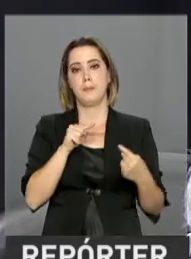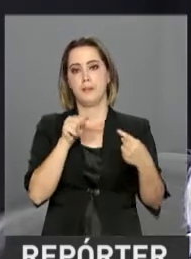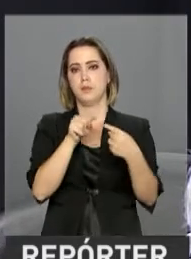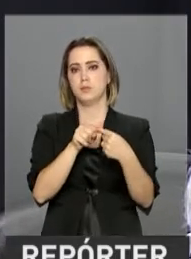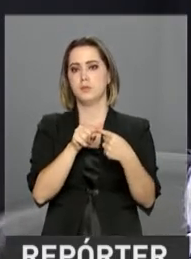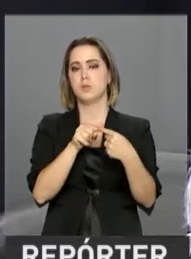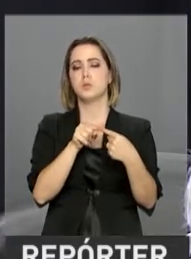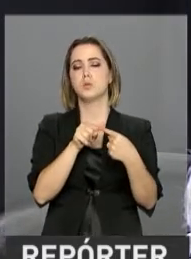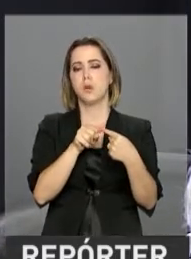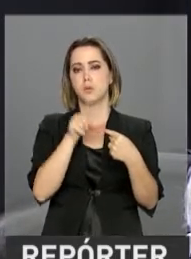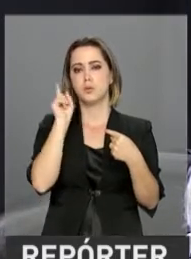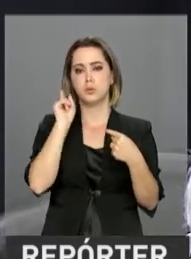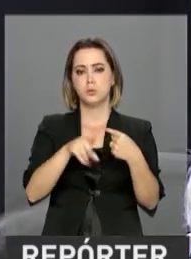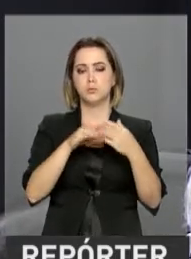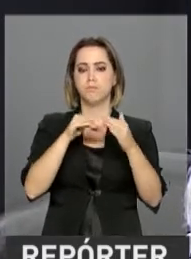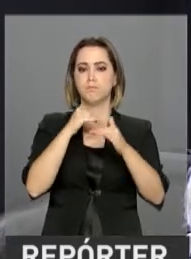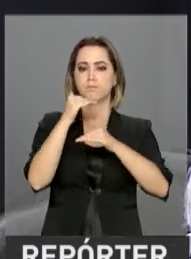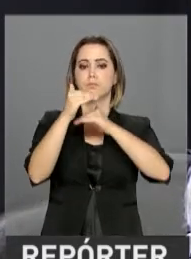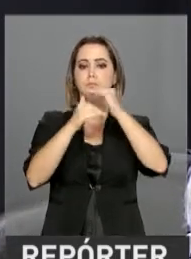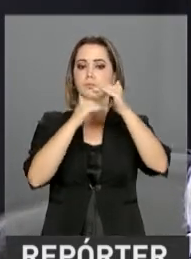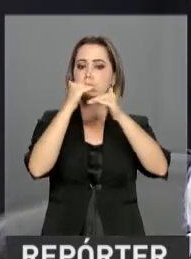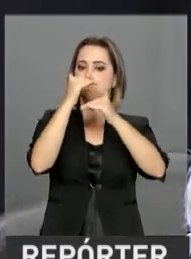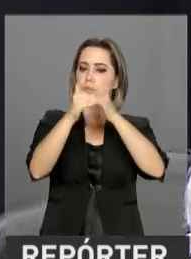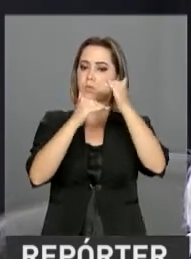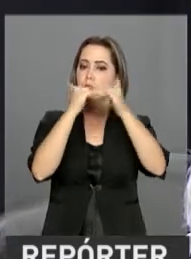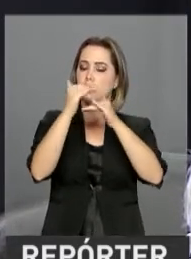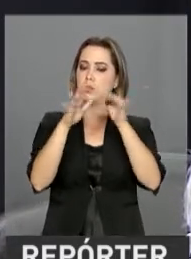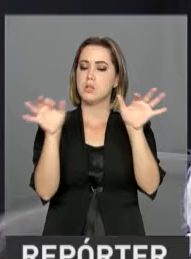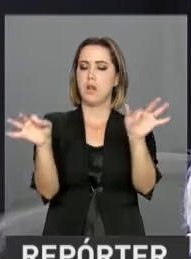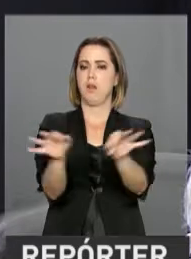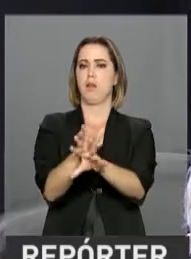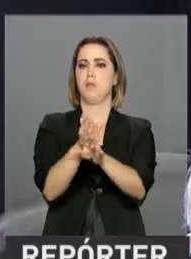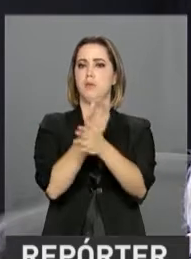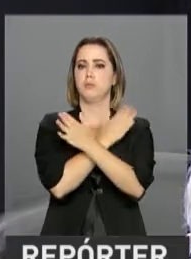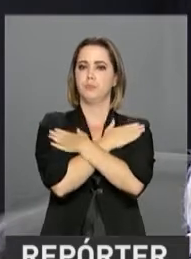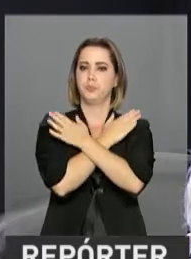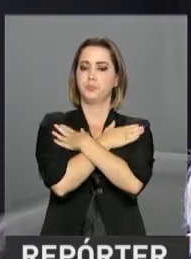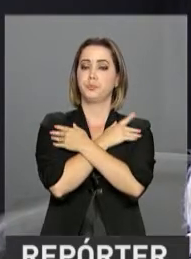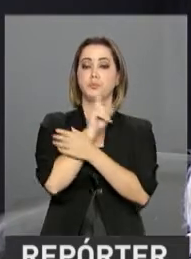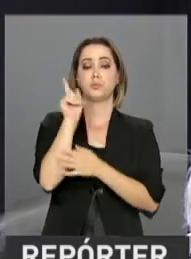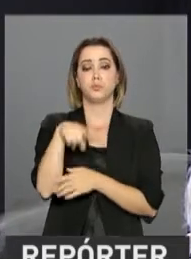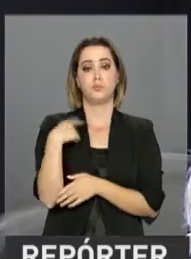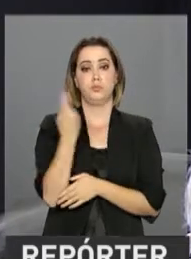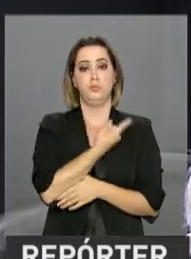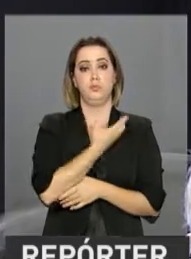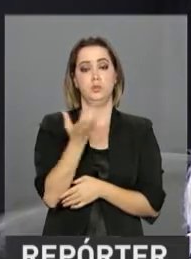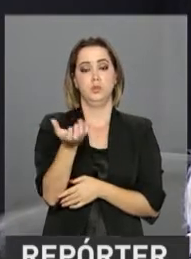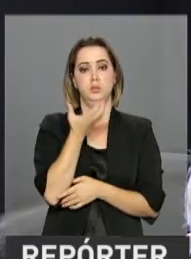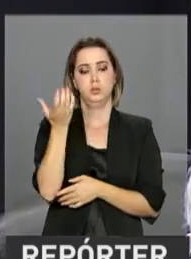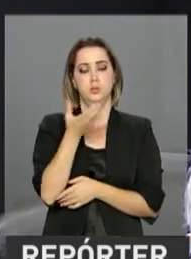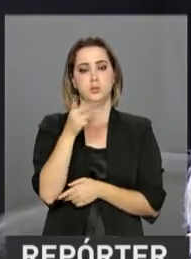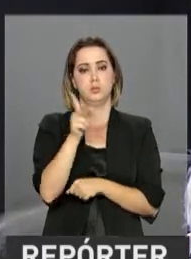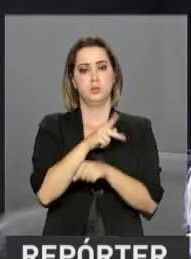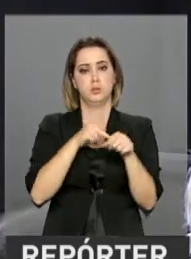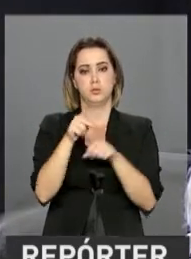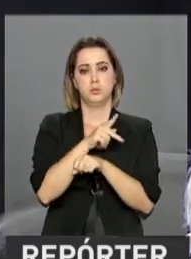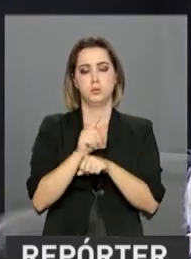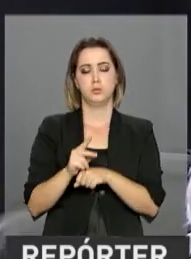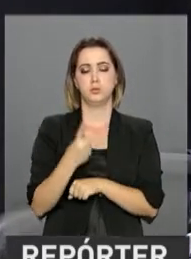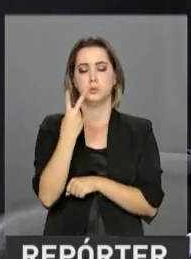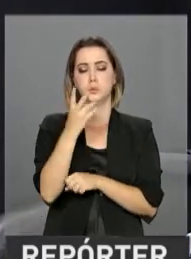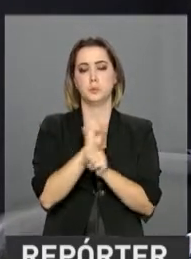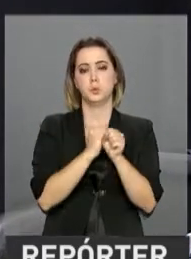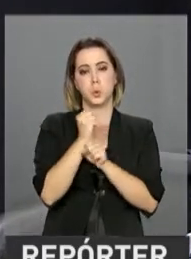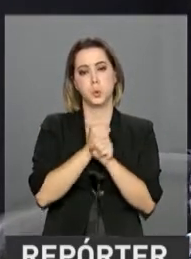é o crescimento como combate o que nós queremos para o país e destes dois